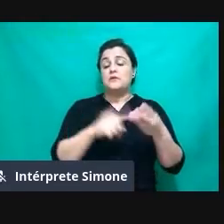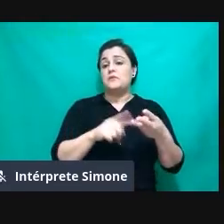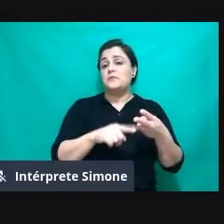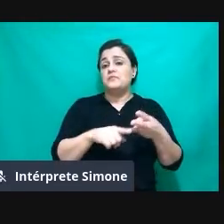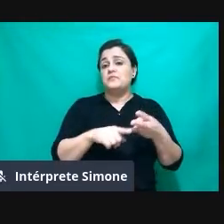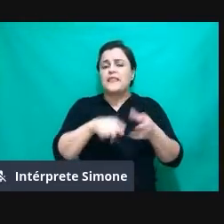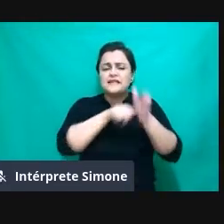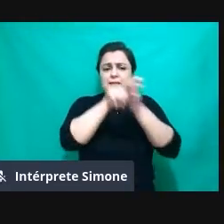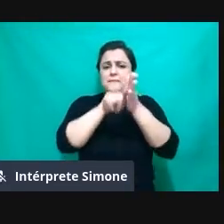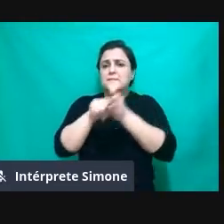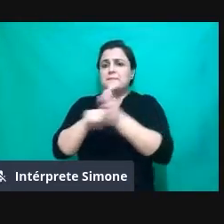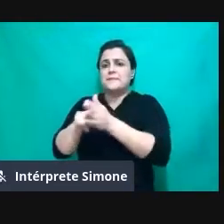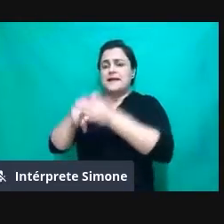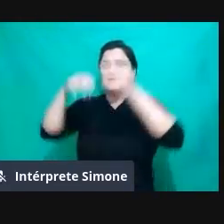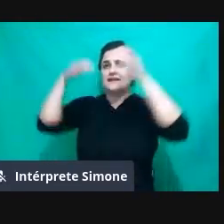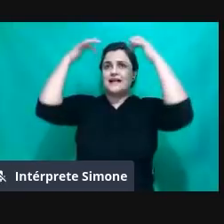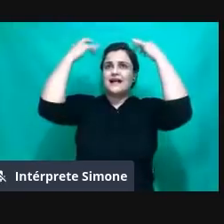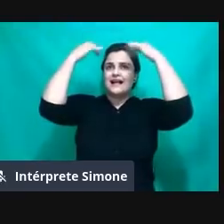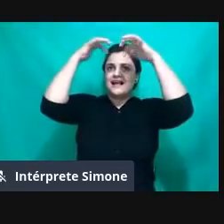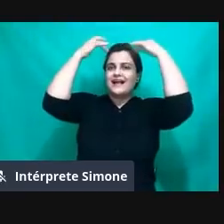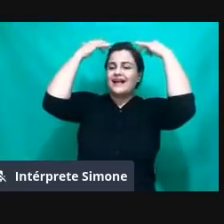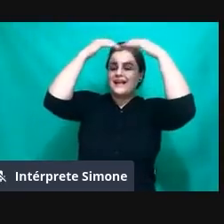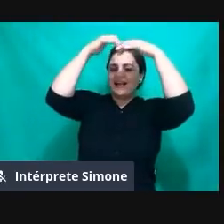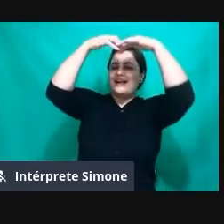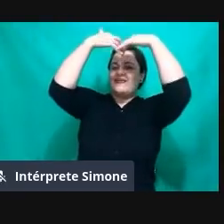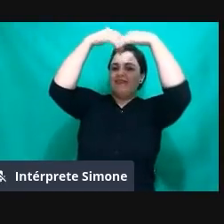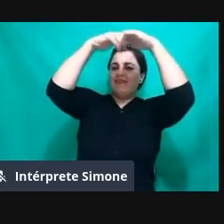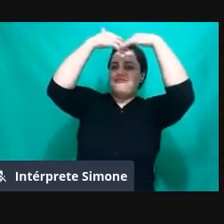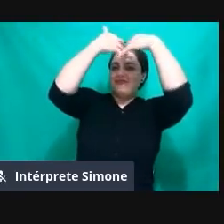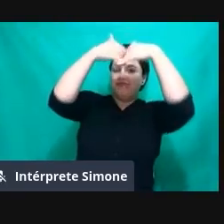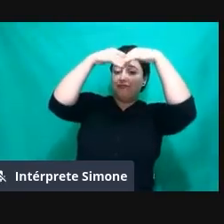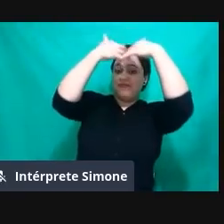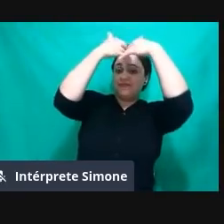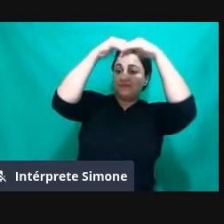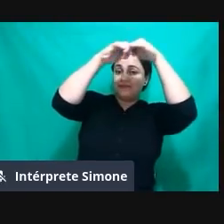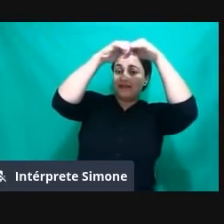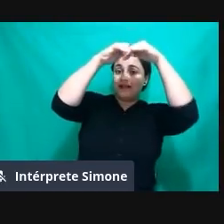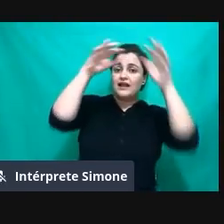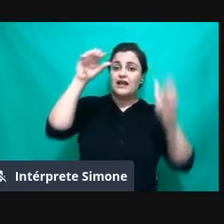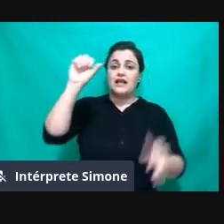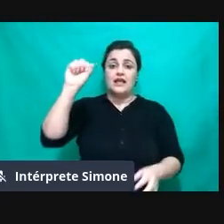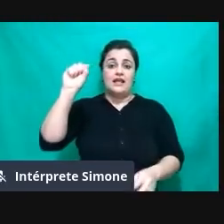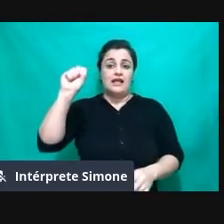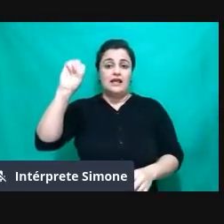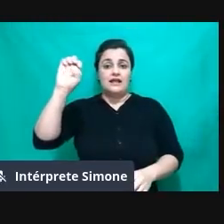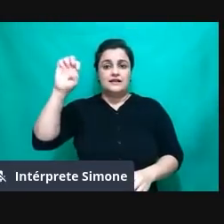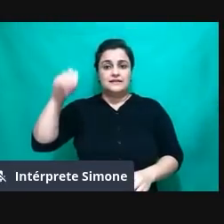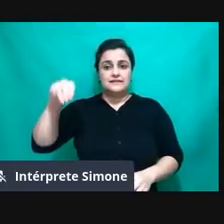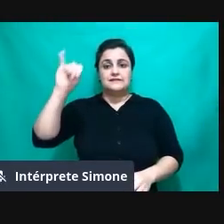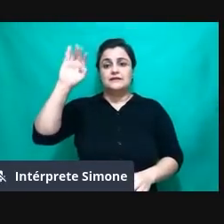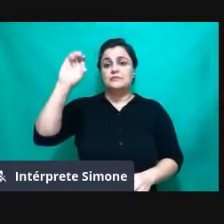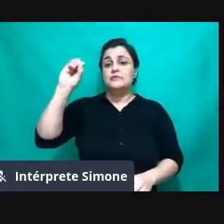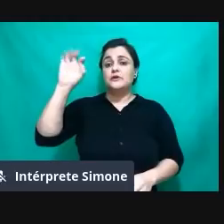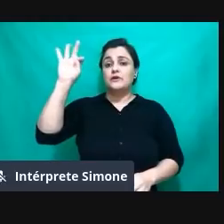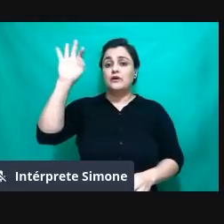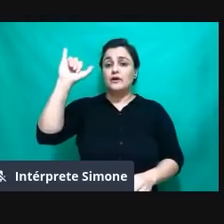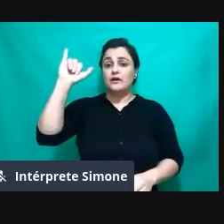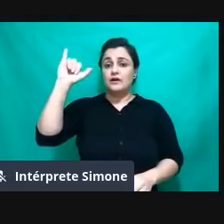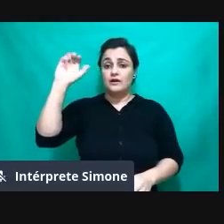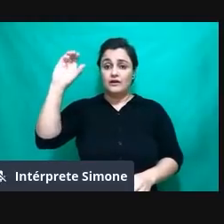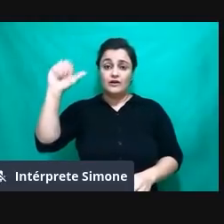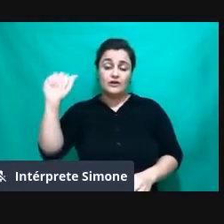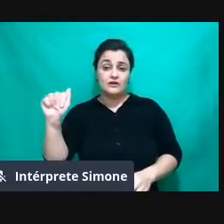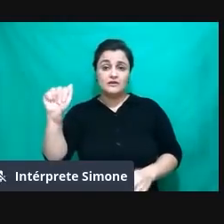não consigo utilizar adequadamente a pontuação, a ortografia, nós sabemos que tem palavras que